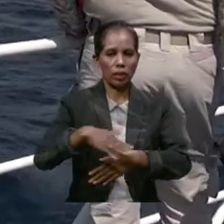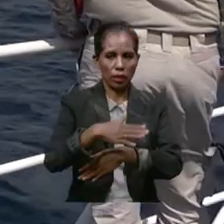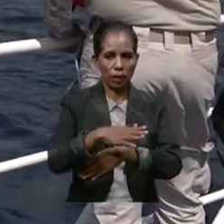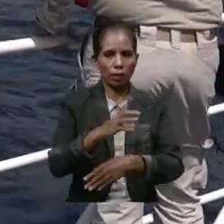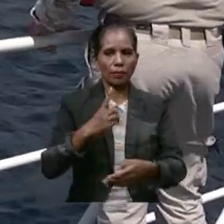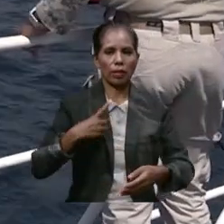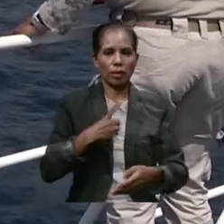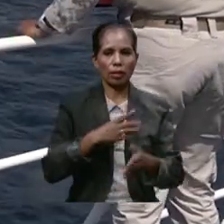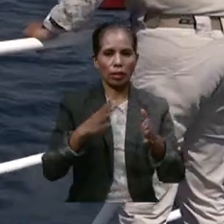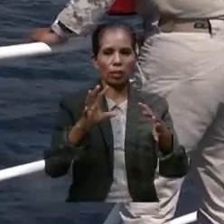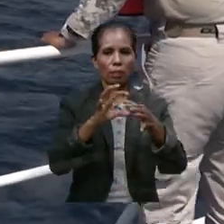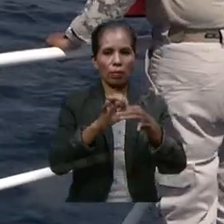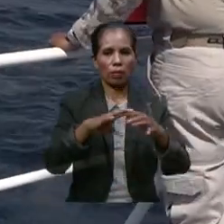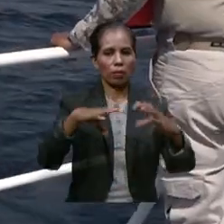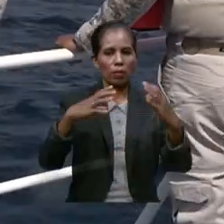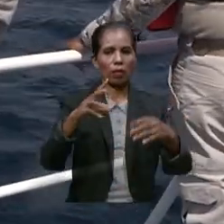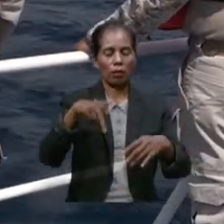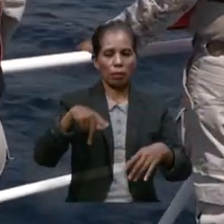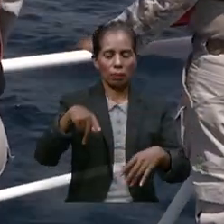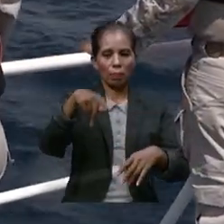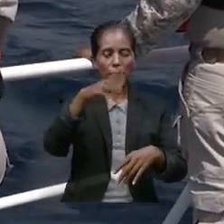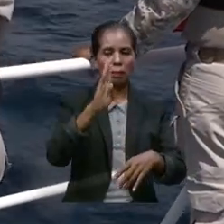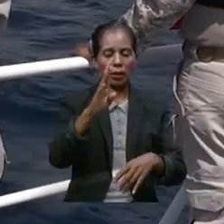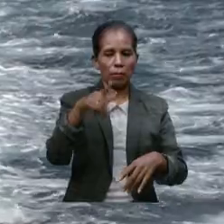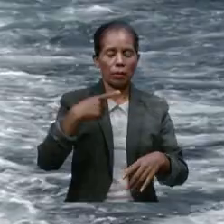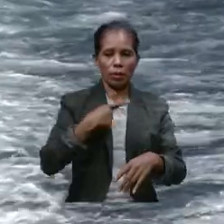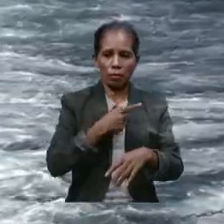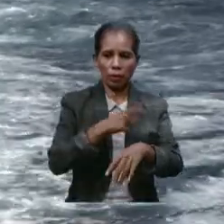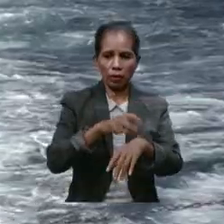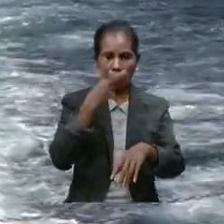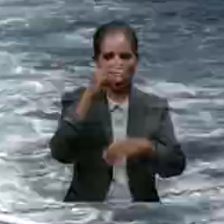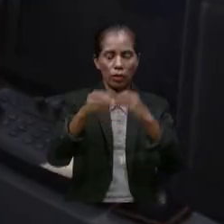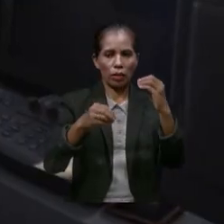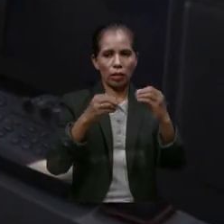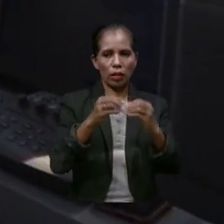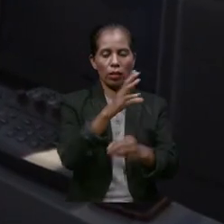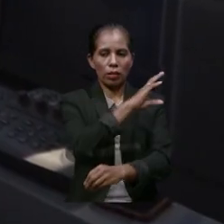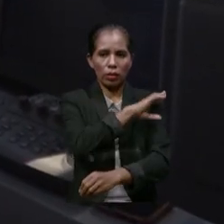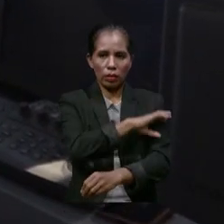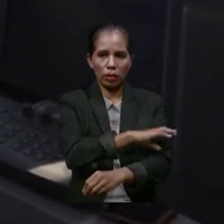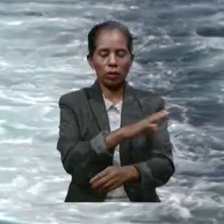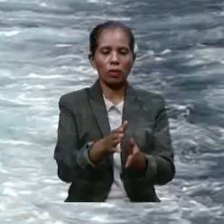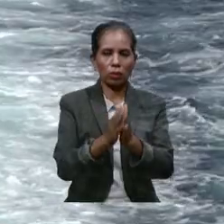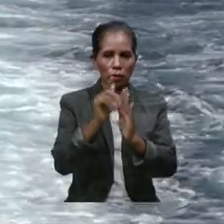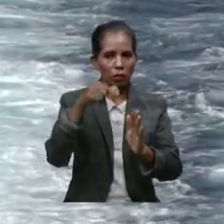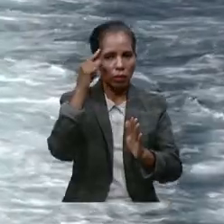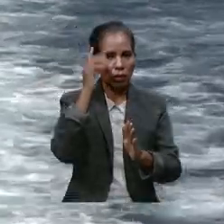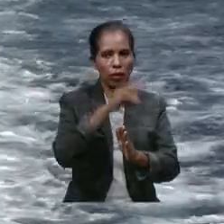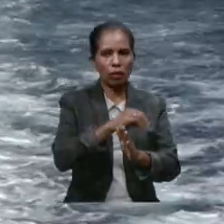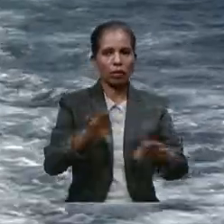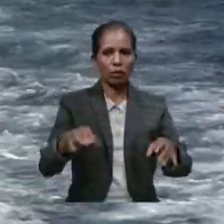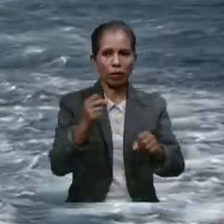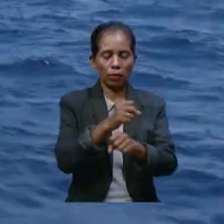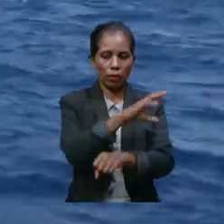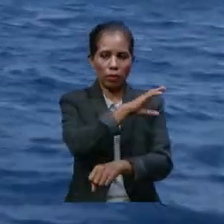Roberto da Silva, membro Comissão B Parlamento Nacional, neve trata assunto negócio estrangeiro, defesa na segurança, russo governo, ato reforça